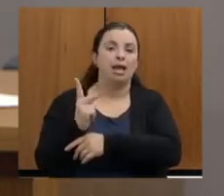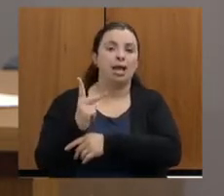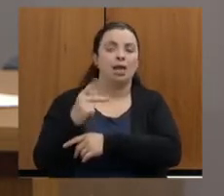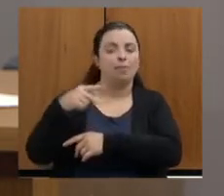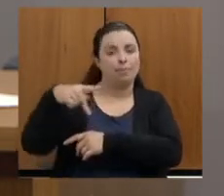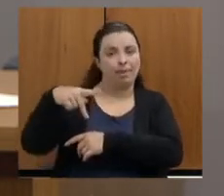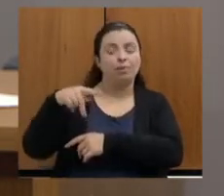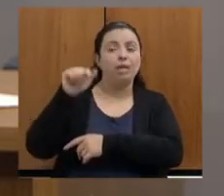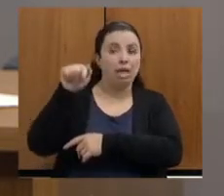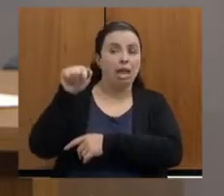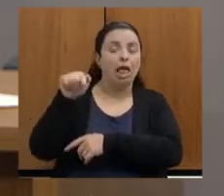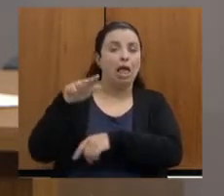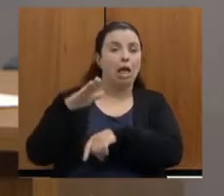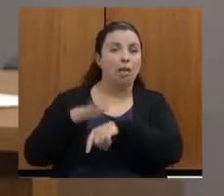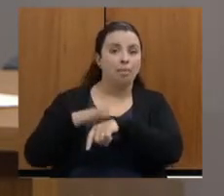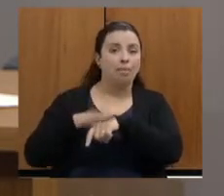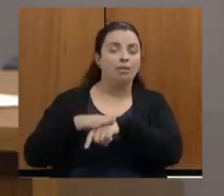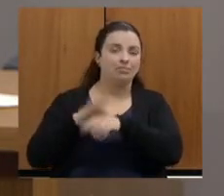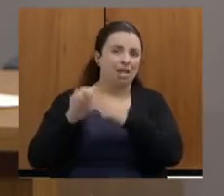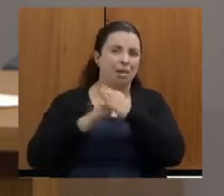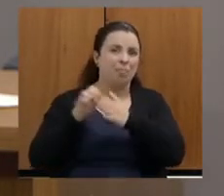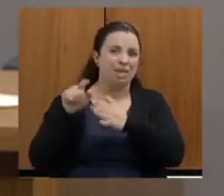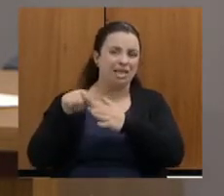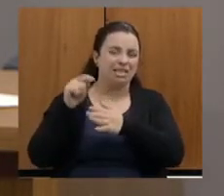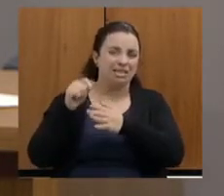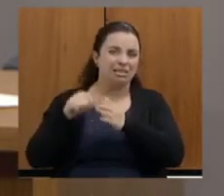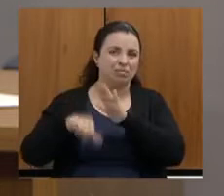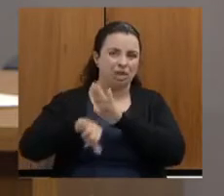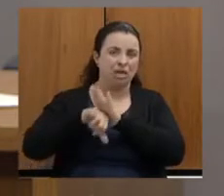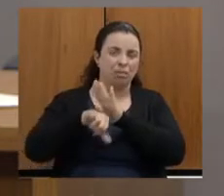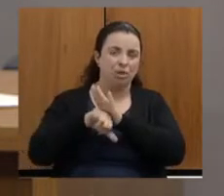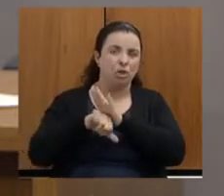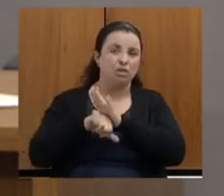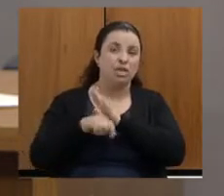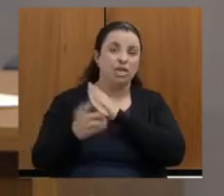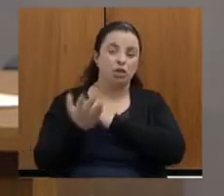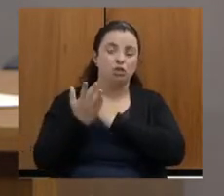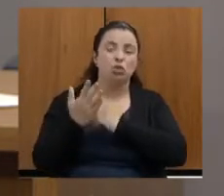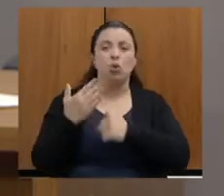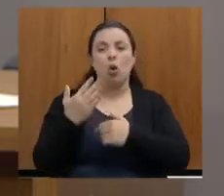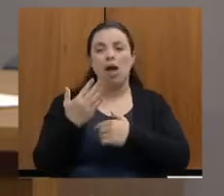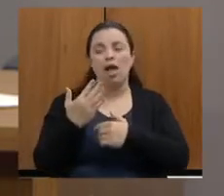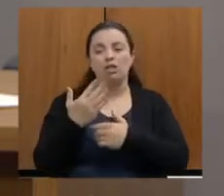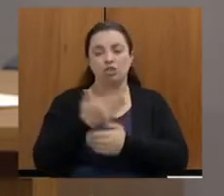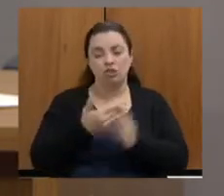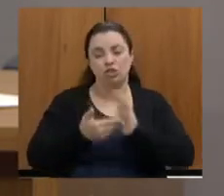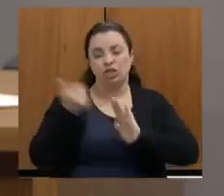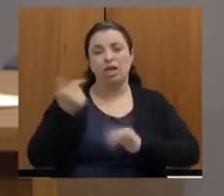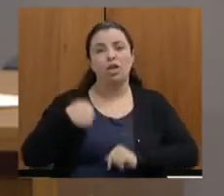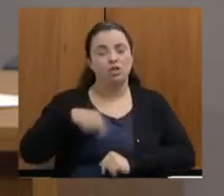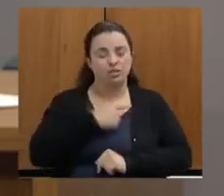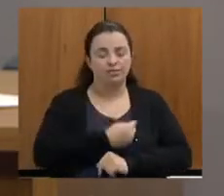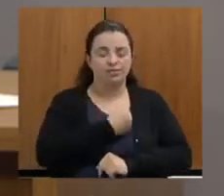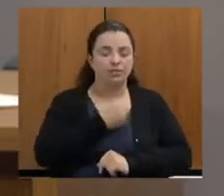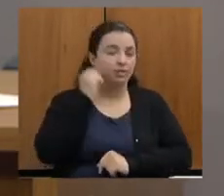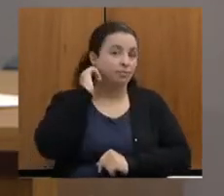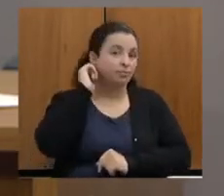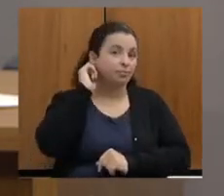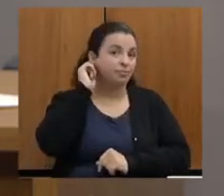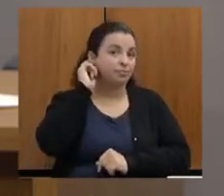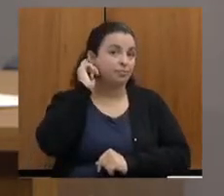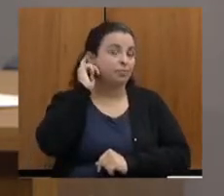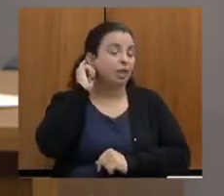empresa que ajudou assassinar é a nossa vida então em novembro de 2018 nós fomos em